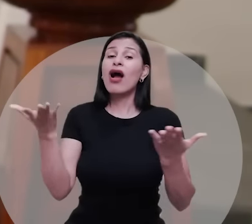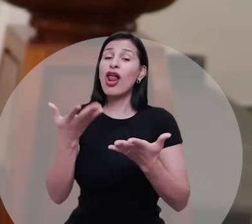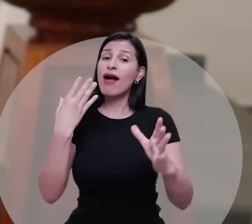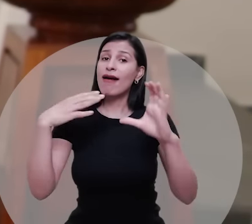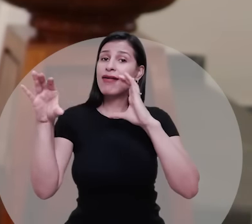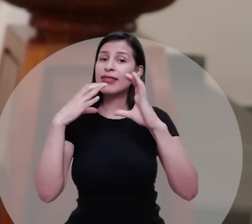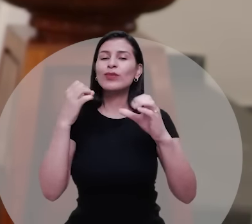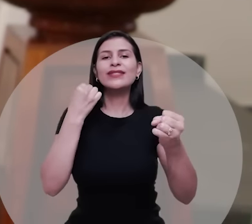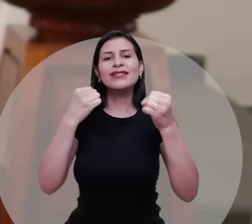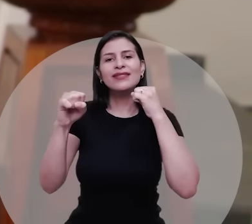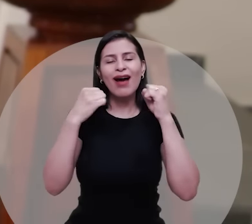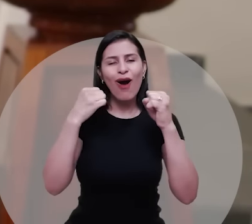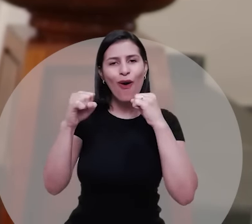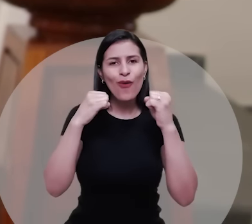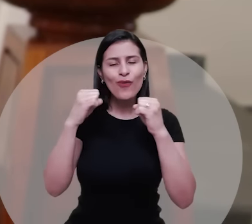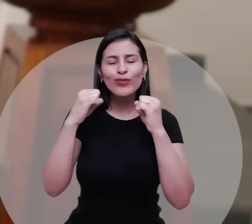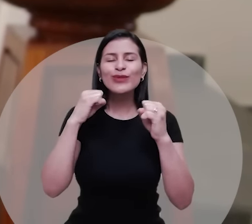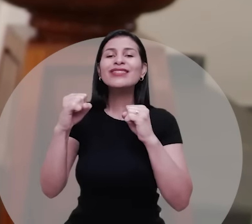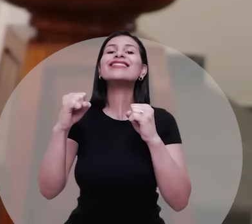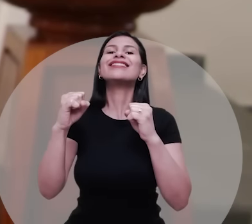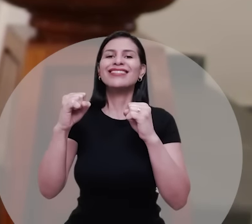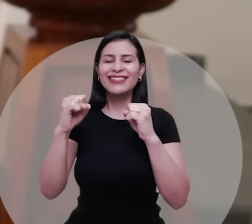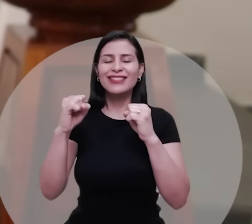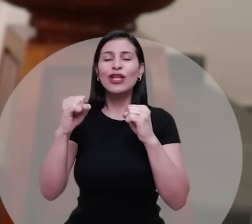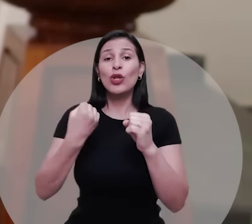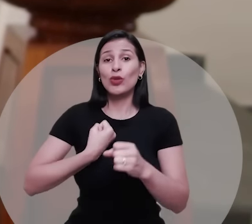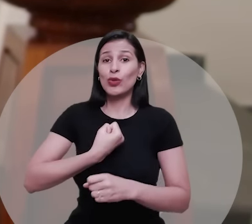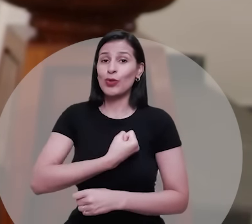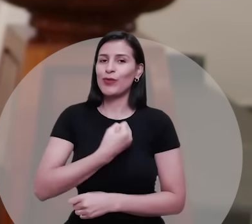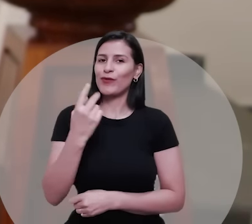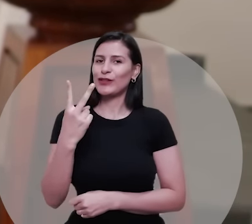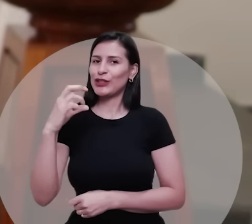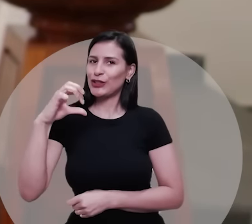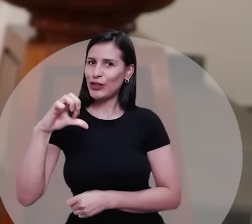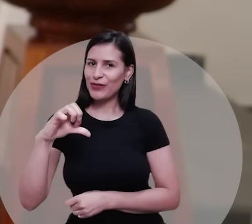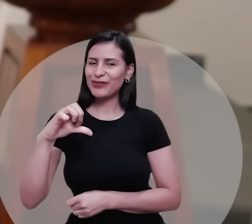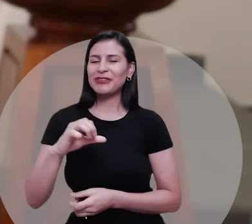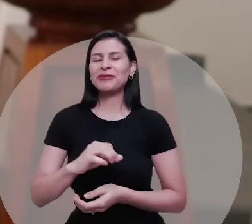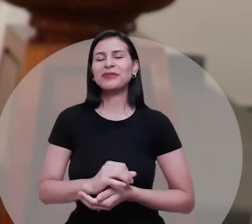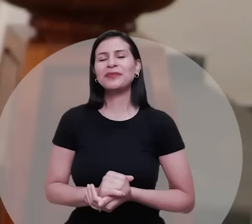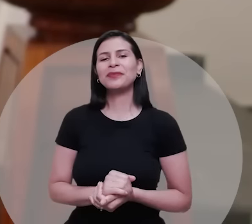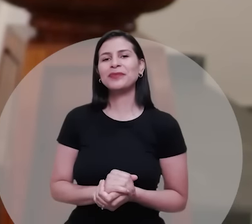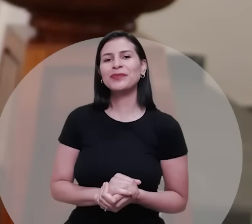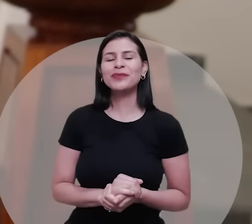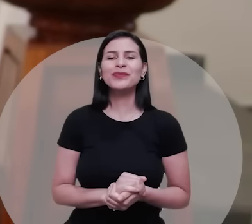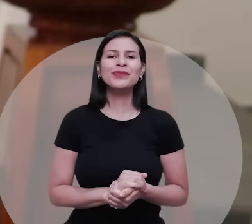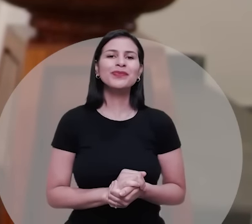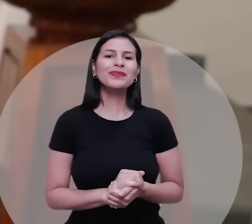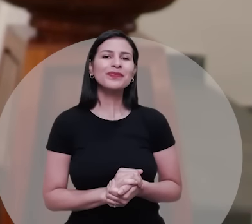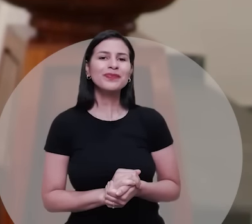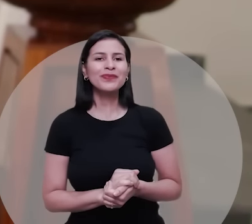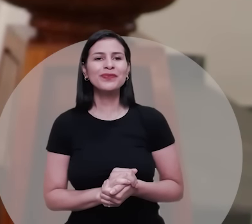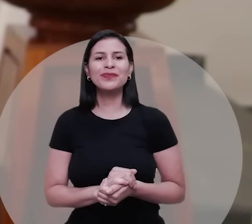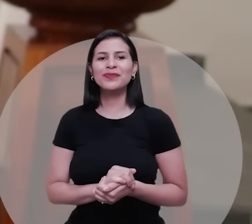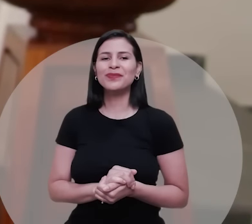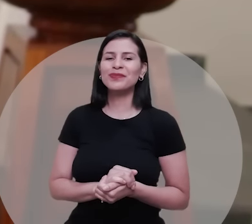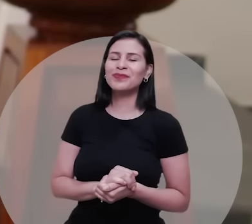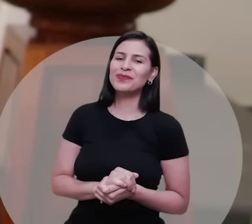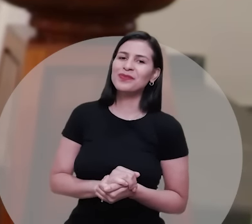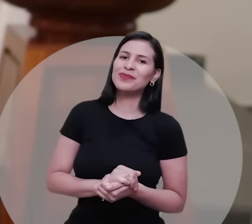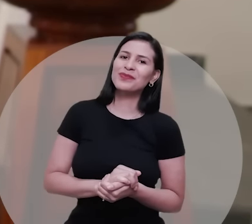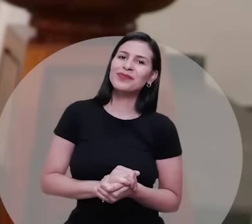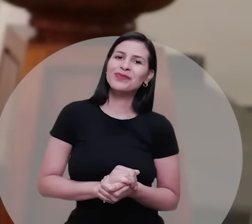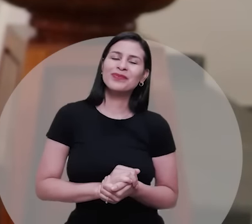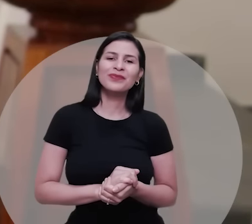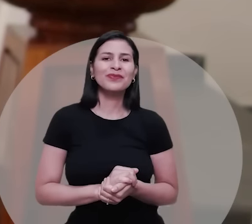rendemos glória ao gracioso Deus que ouve nossa oração. Derrama sobre nós seu amor e